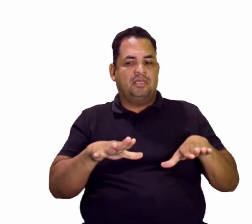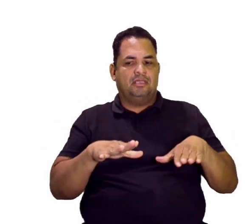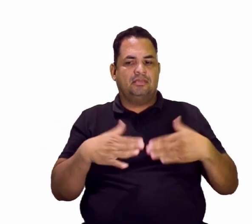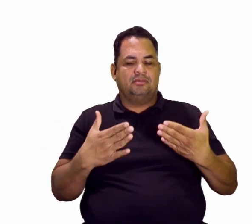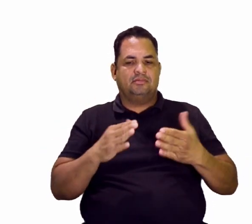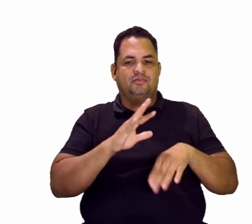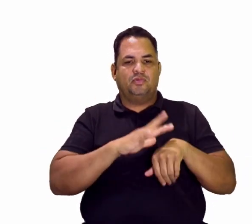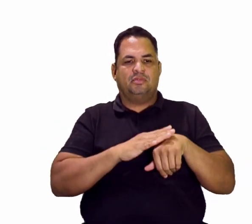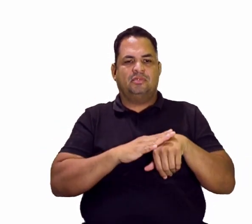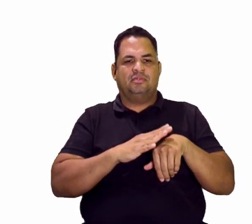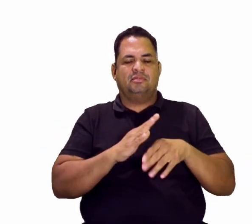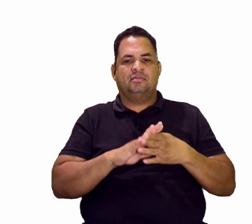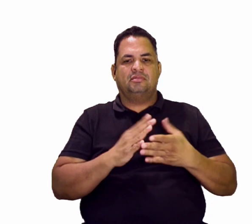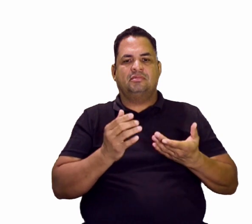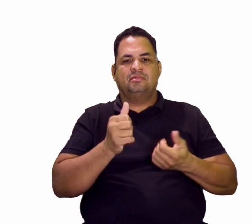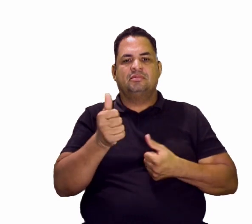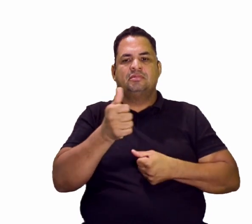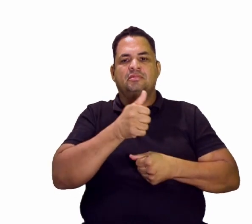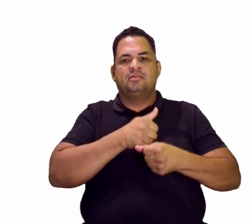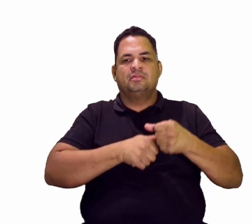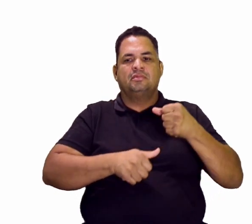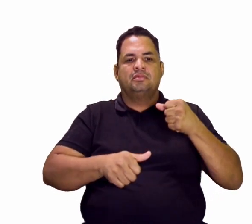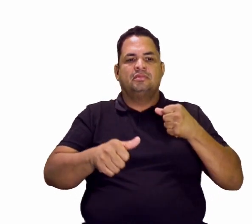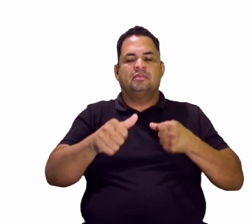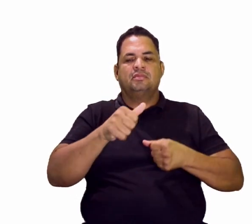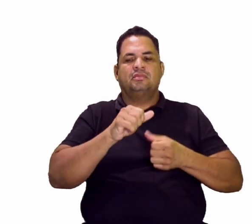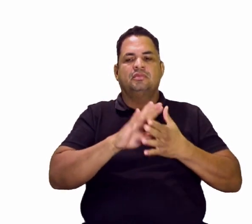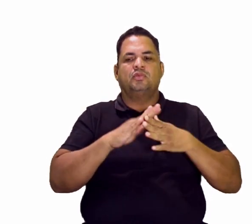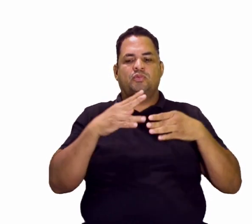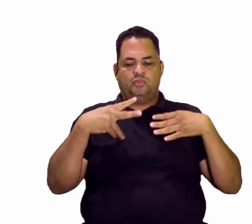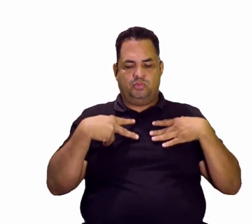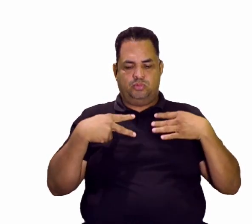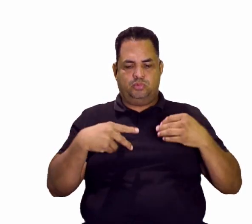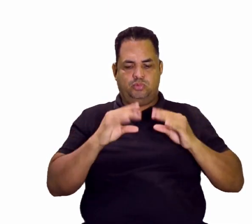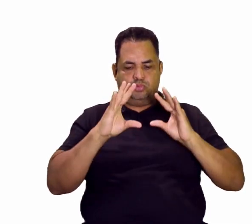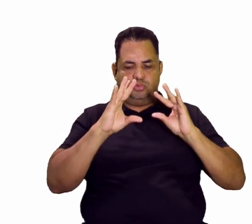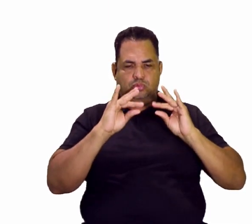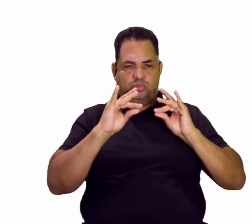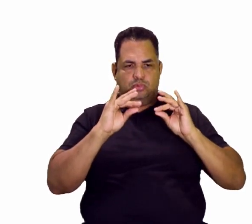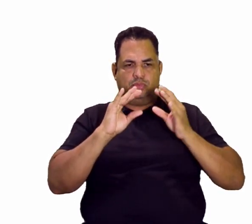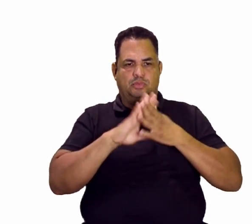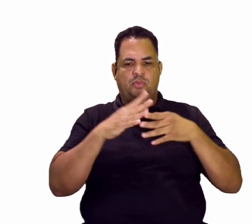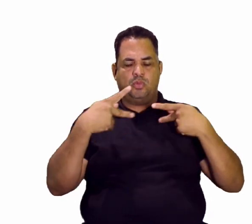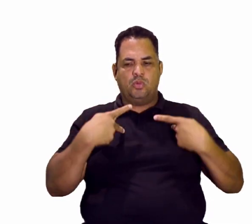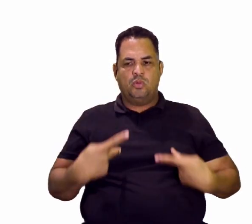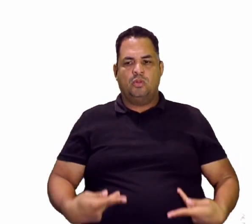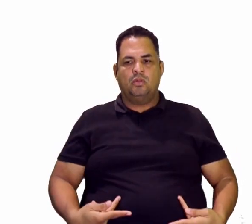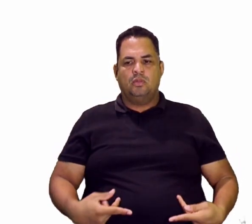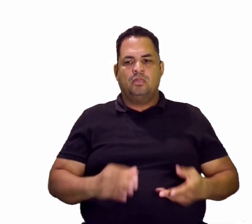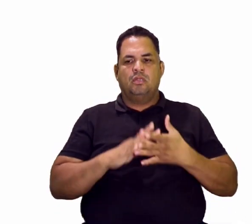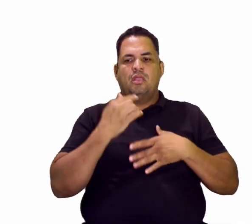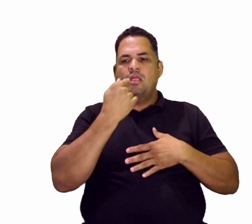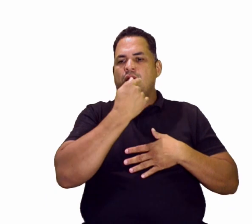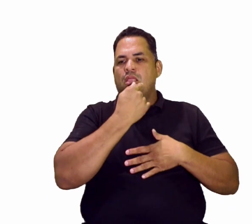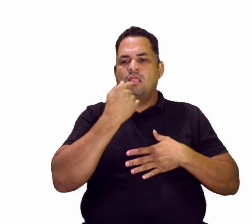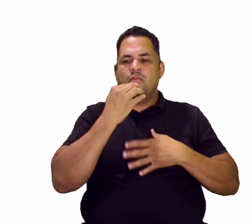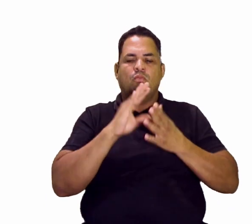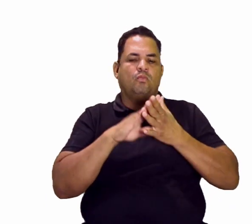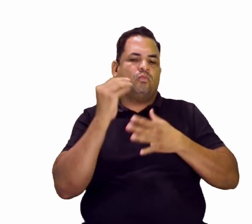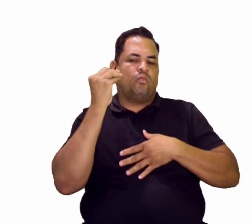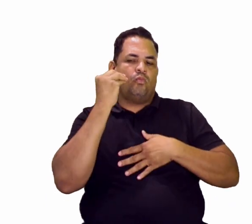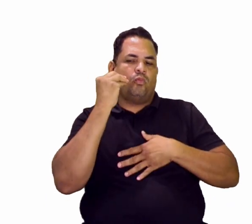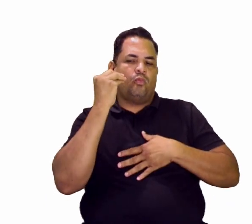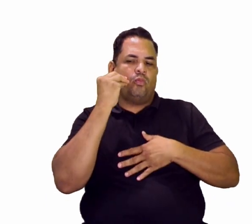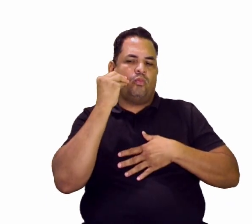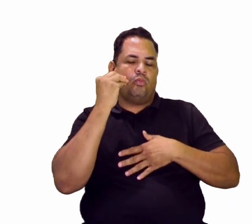tá? E pela troca de fluidos corporais, ou seja, precisa... professora, a saliva, beijar uma